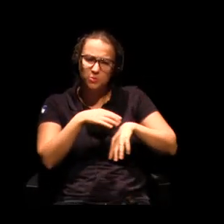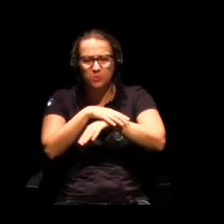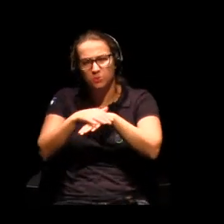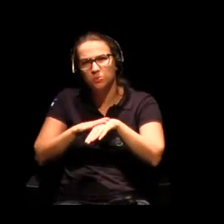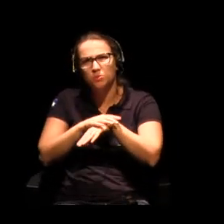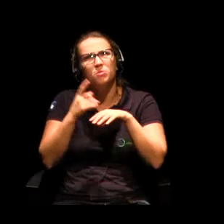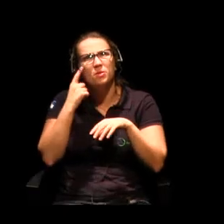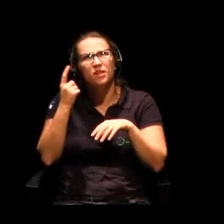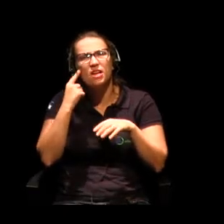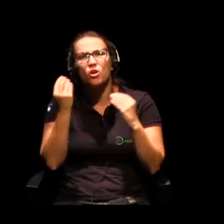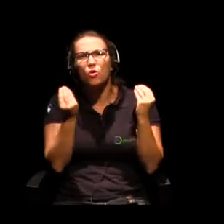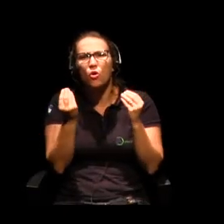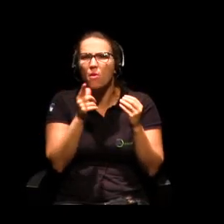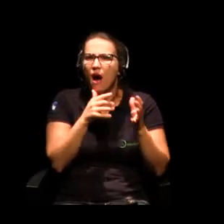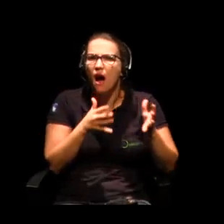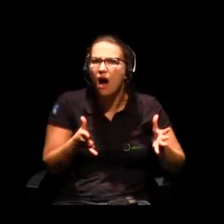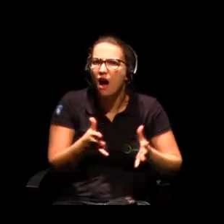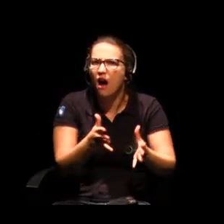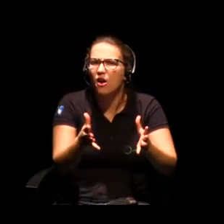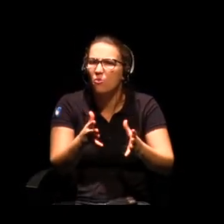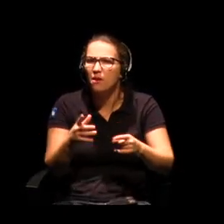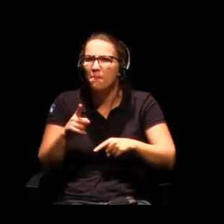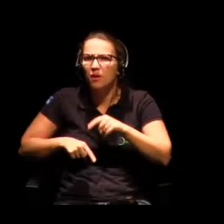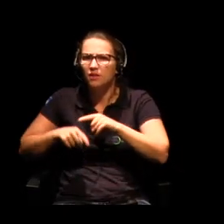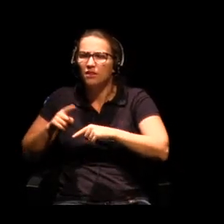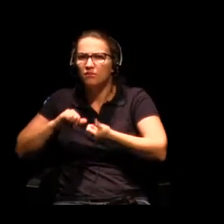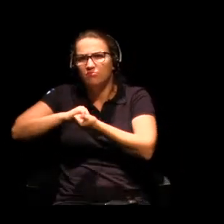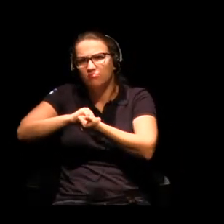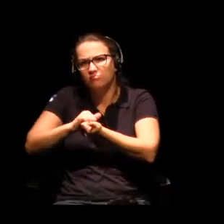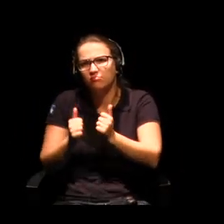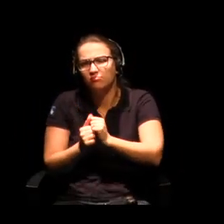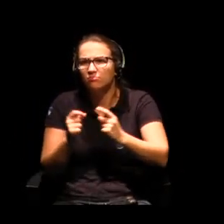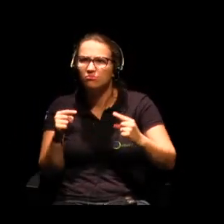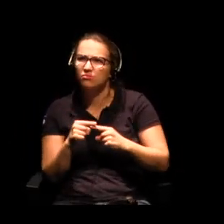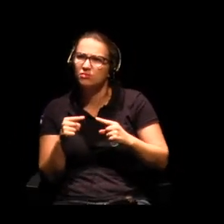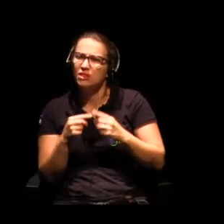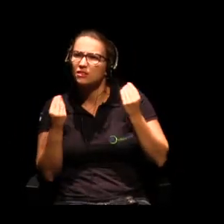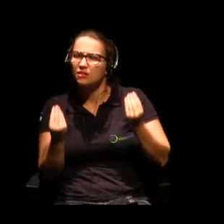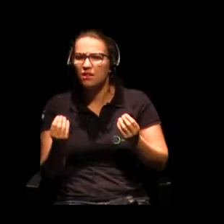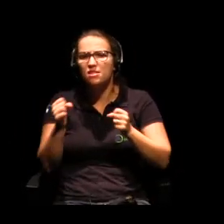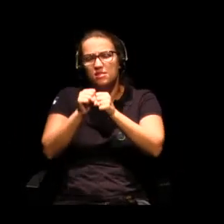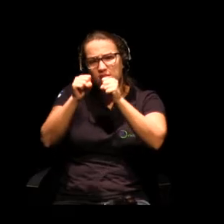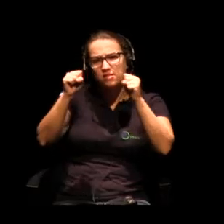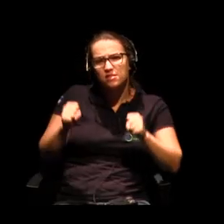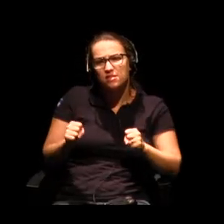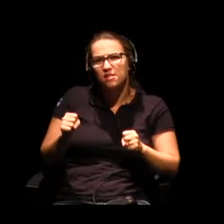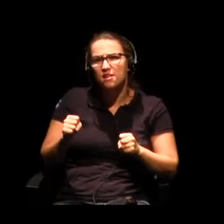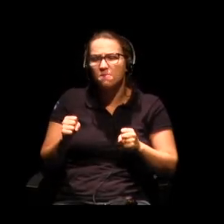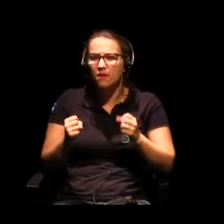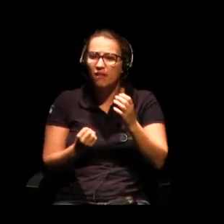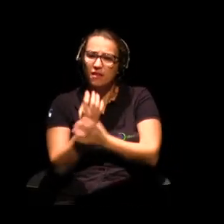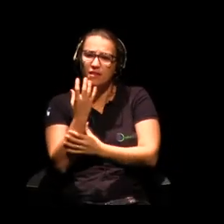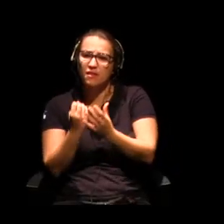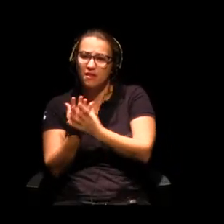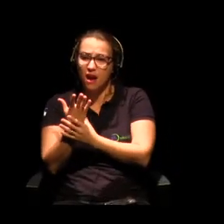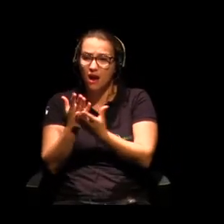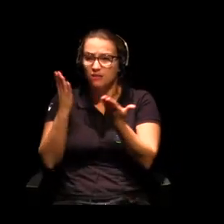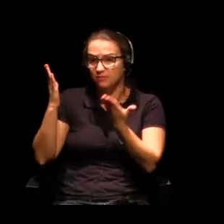uma concorrência que fizemos para repensar a estrutura de Montreal, mas na verdade nós pensamos